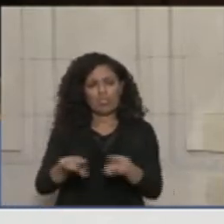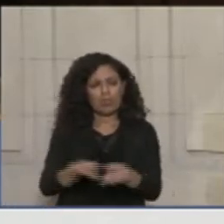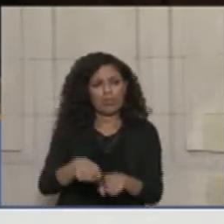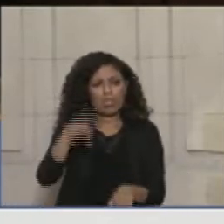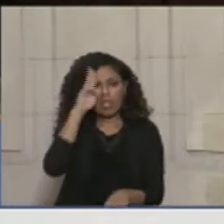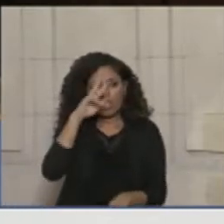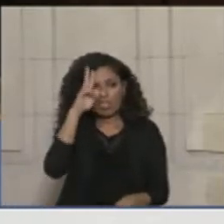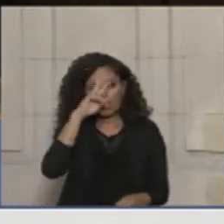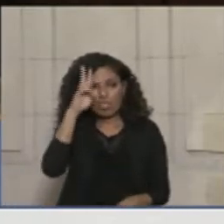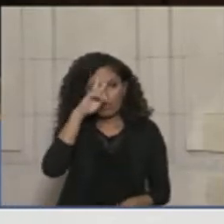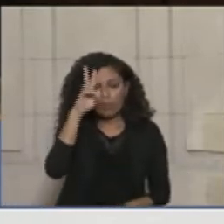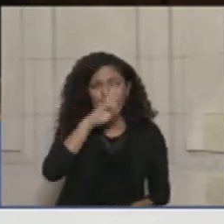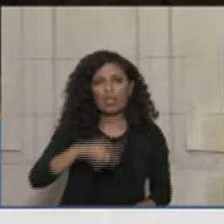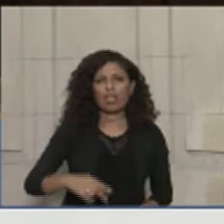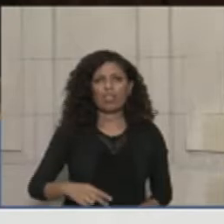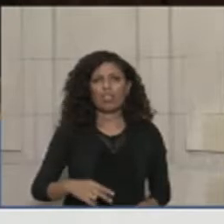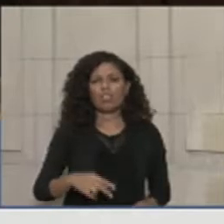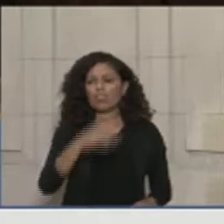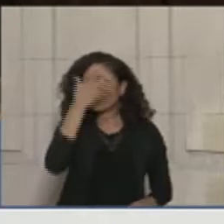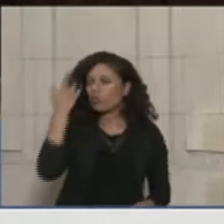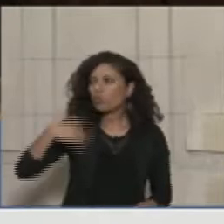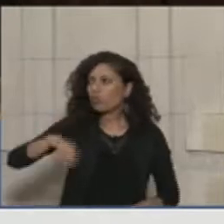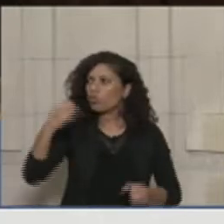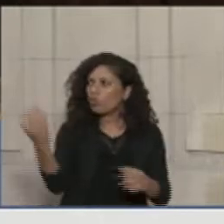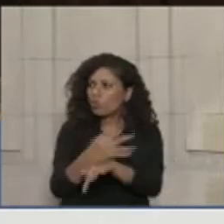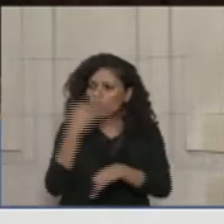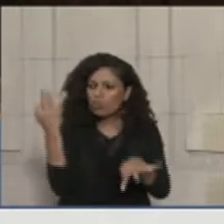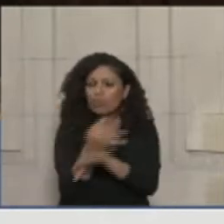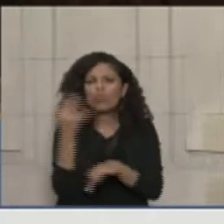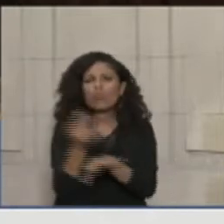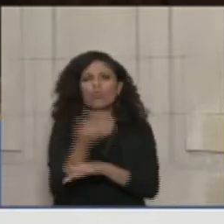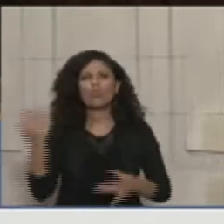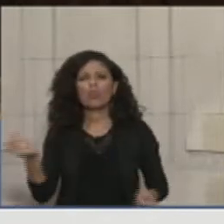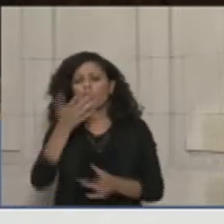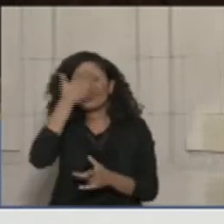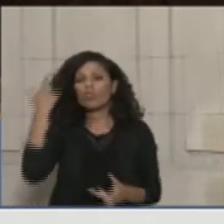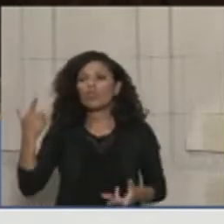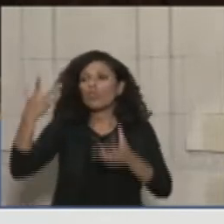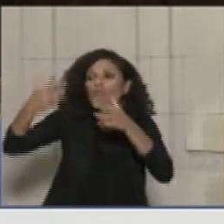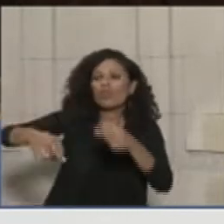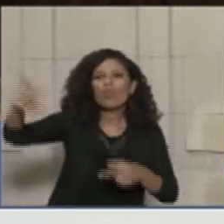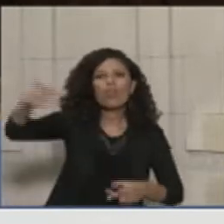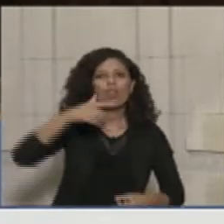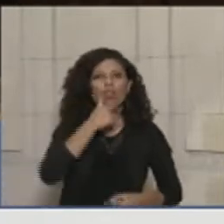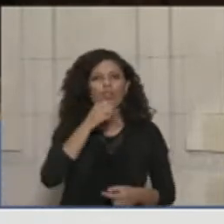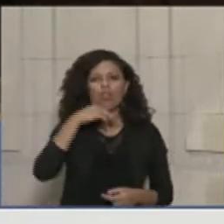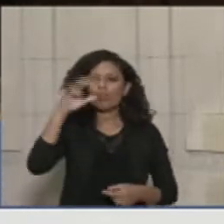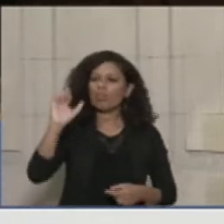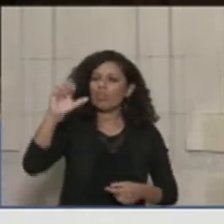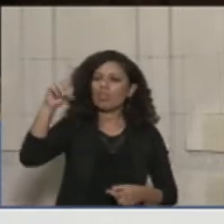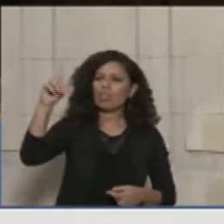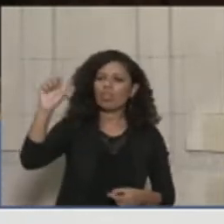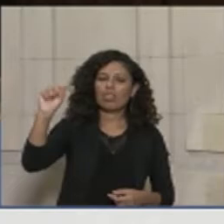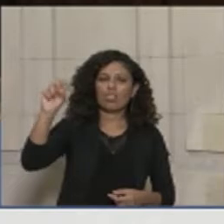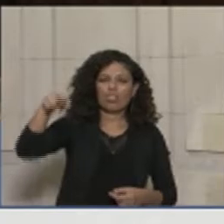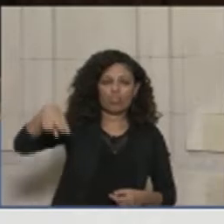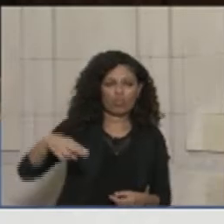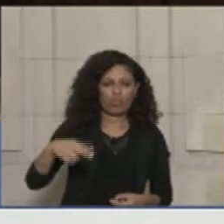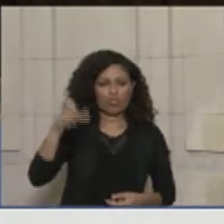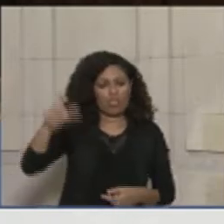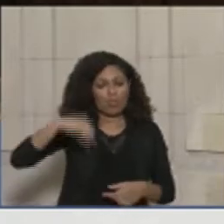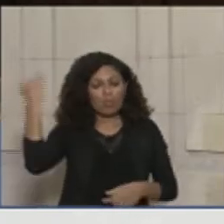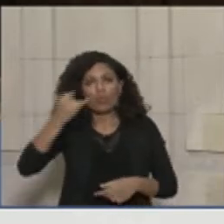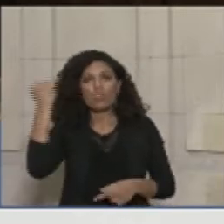foi de aço, quem foi os lutadores desse país. Pessoas como Edson Luiz é fundamental, não só para